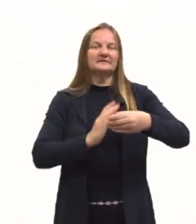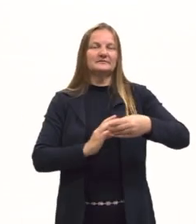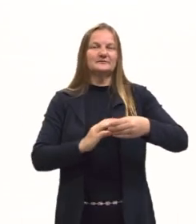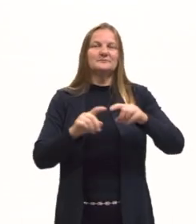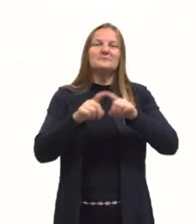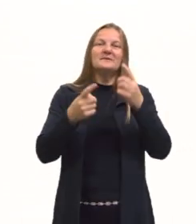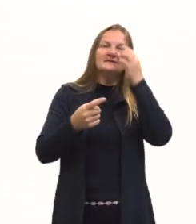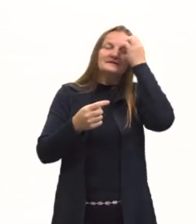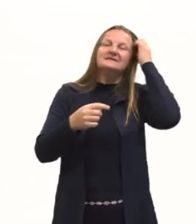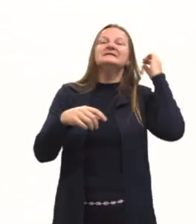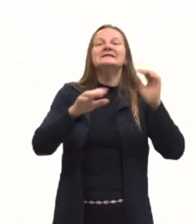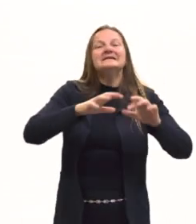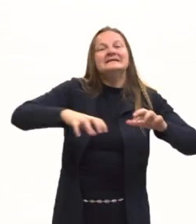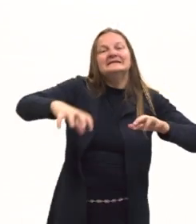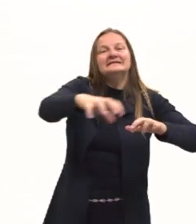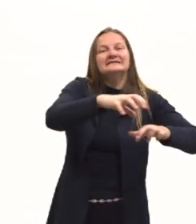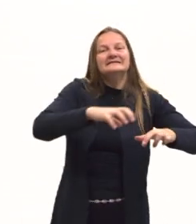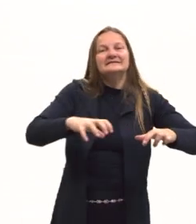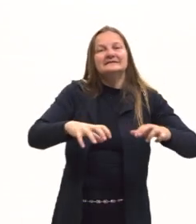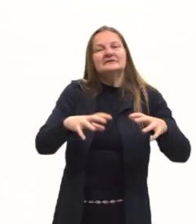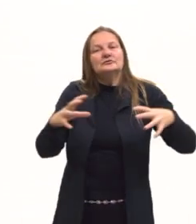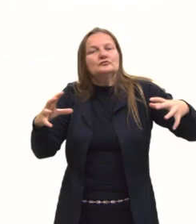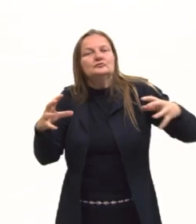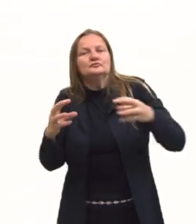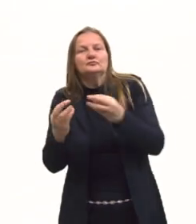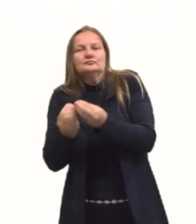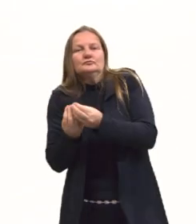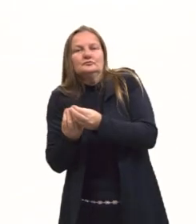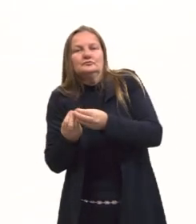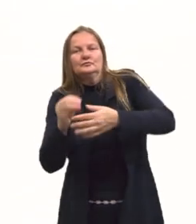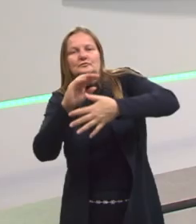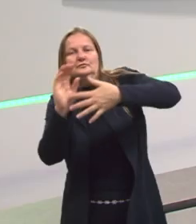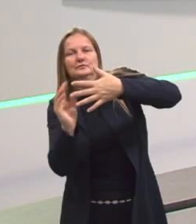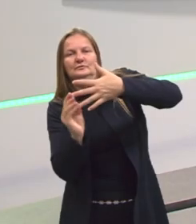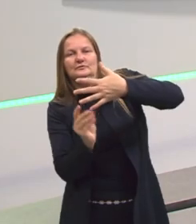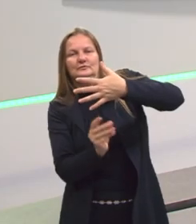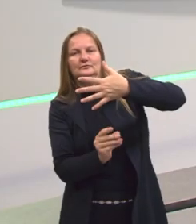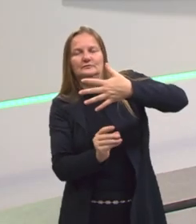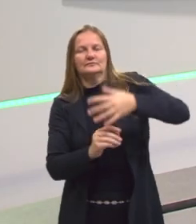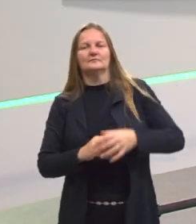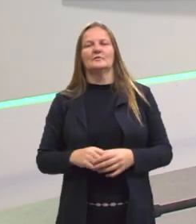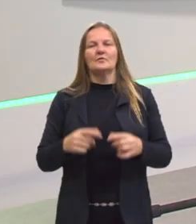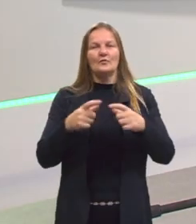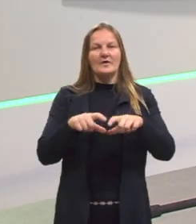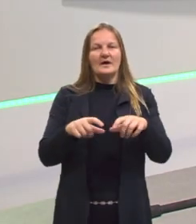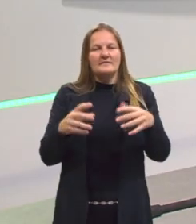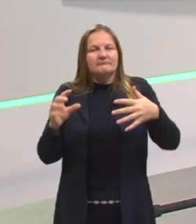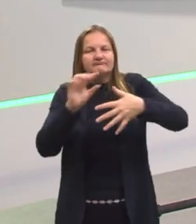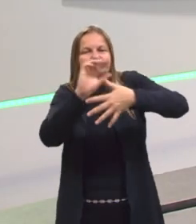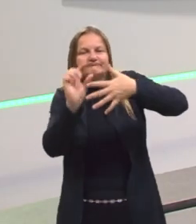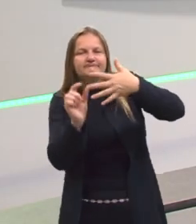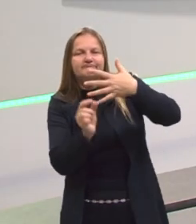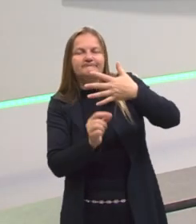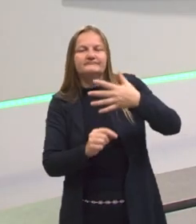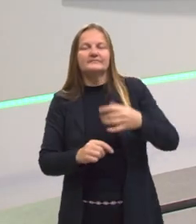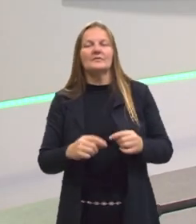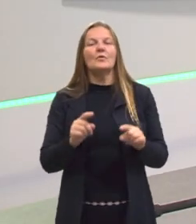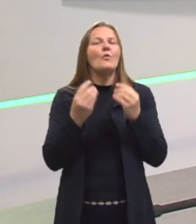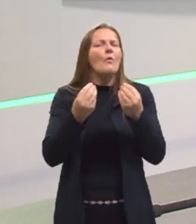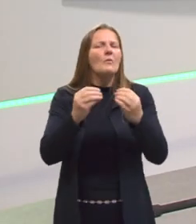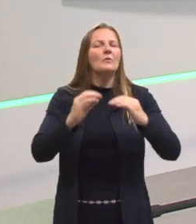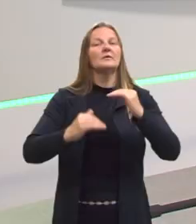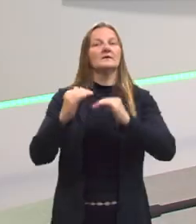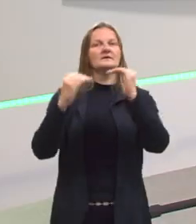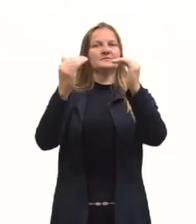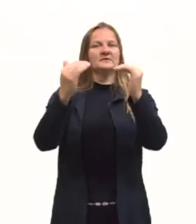mas ele não é povoado essas pessoas ficam retidas vamos dizer assim no local só tá E aí o crescimento vegetativo